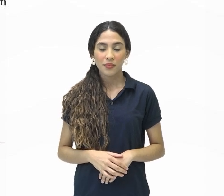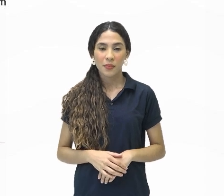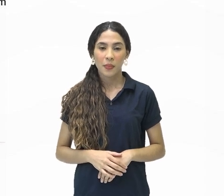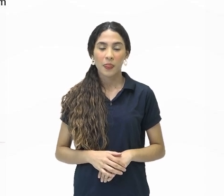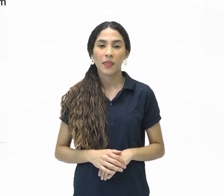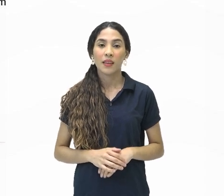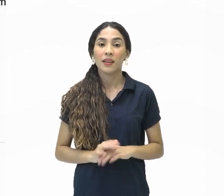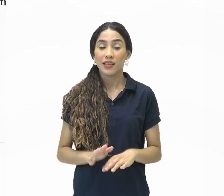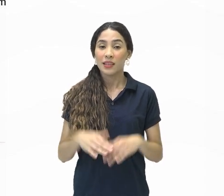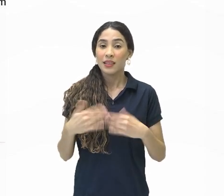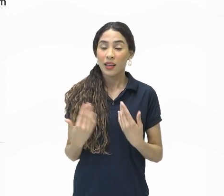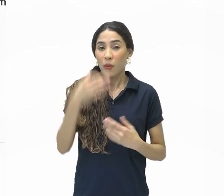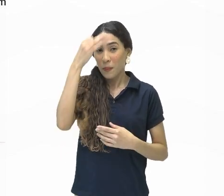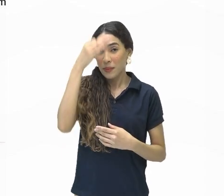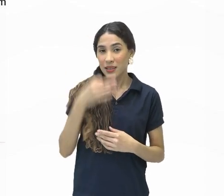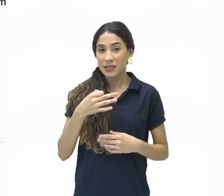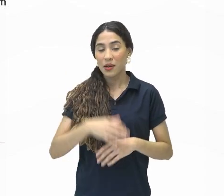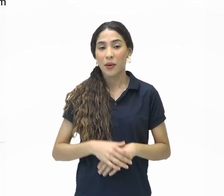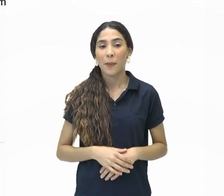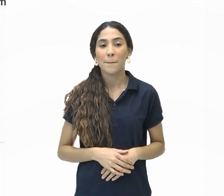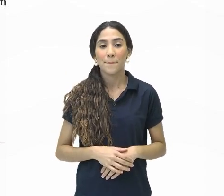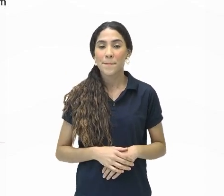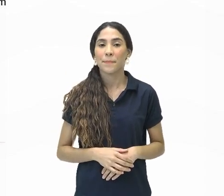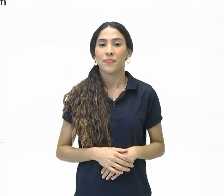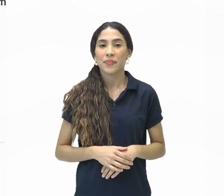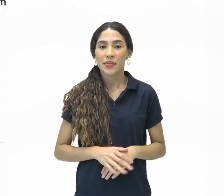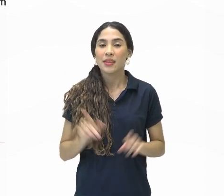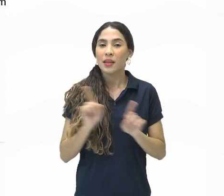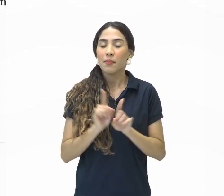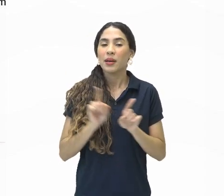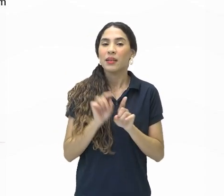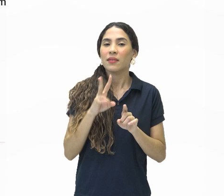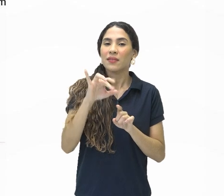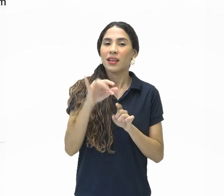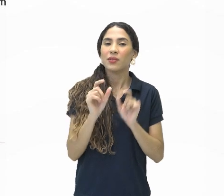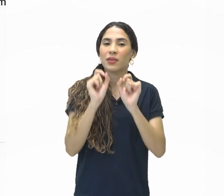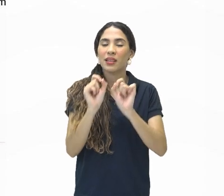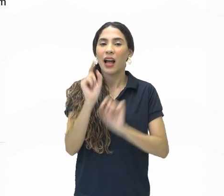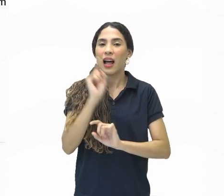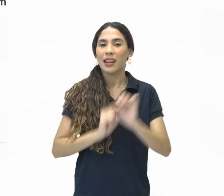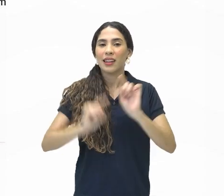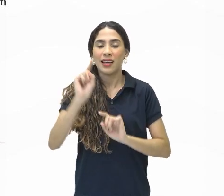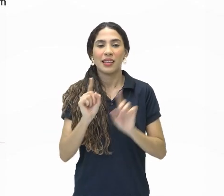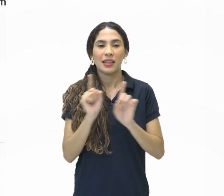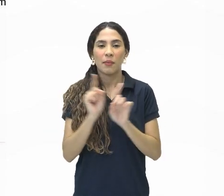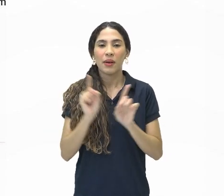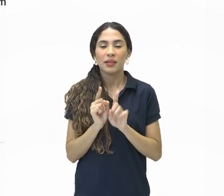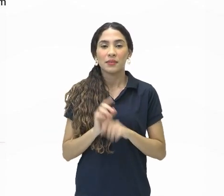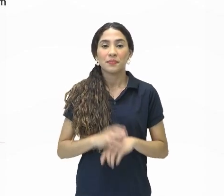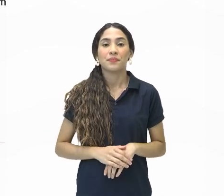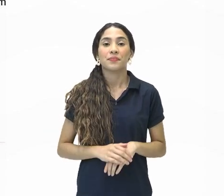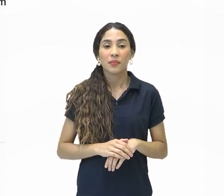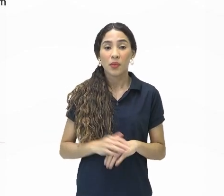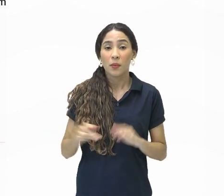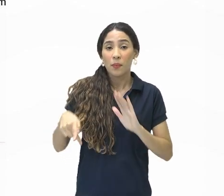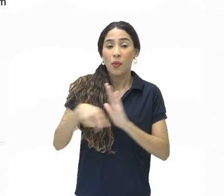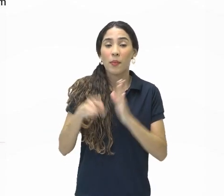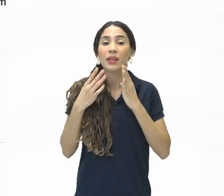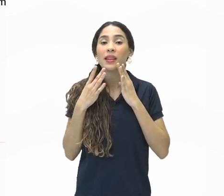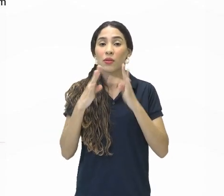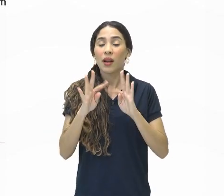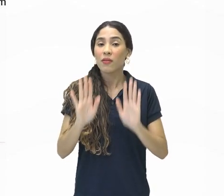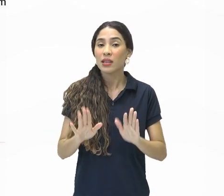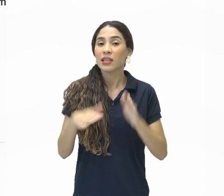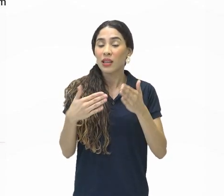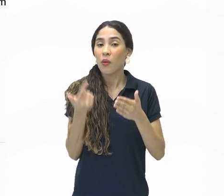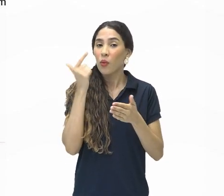E essa compreensão das coisas leva ele, então, a ir além da determinação natural. Então,